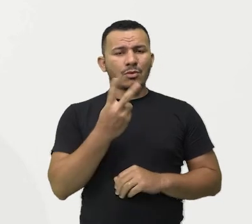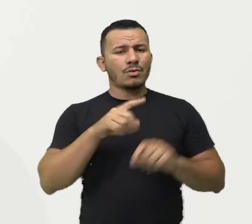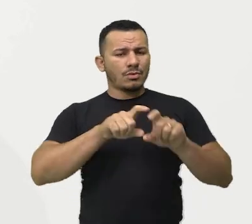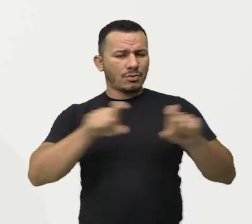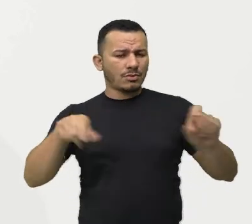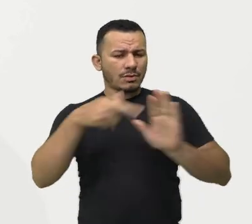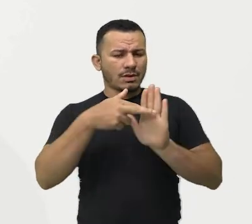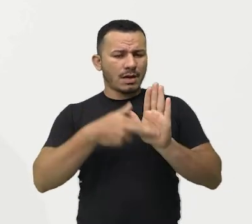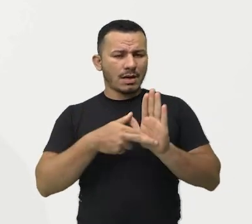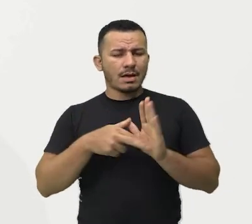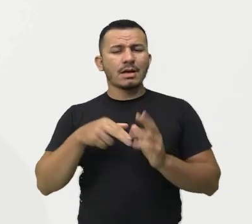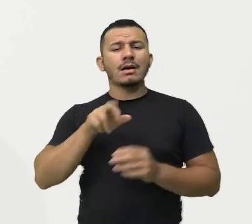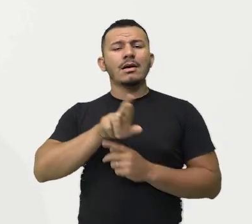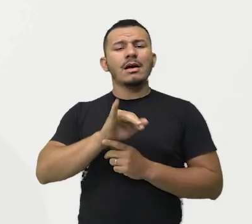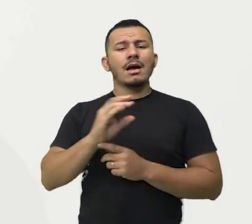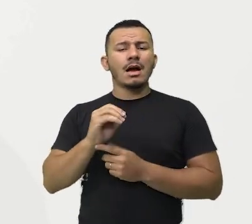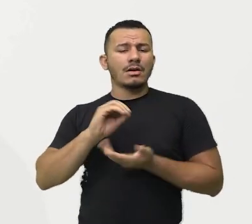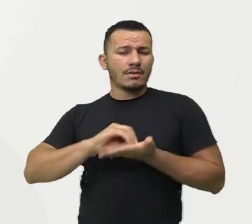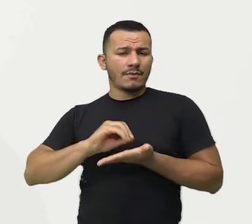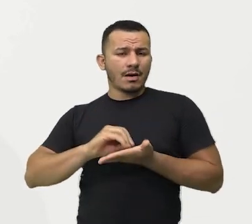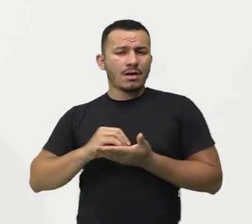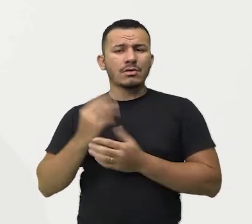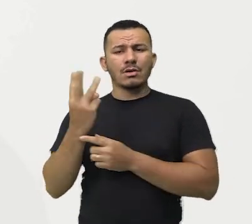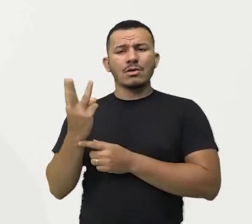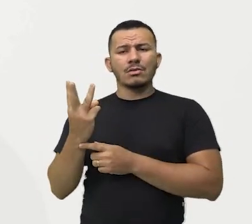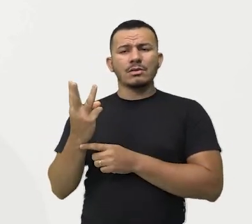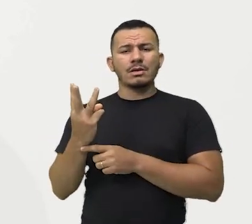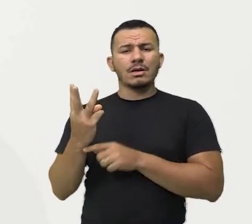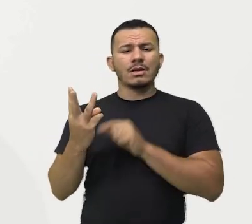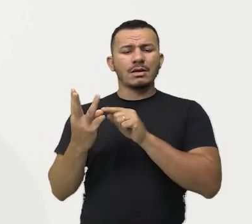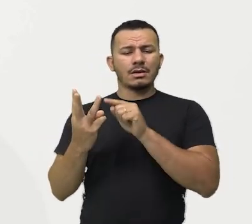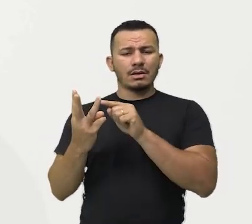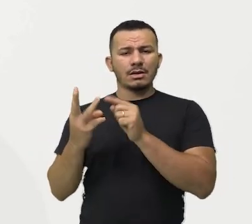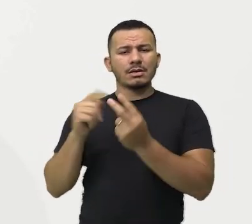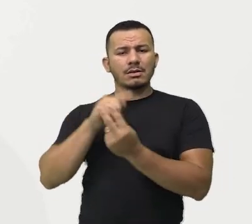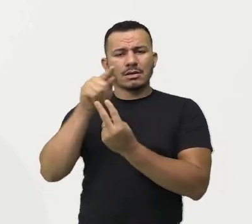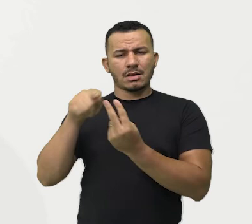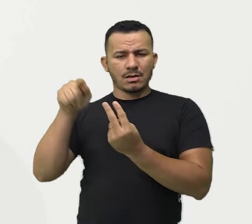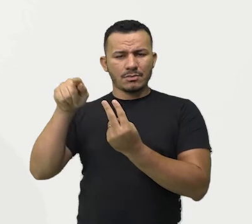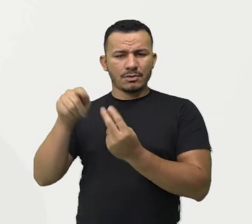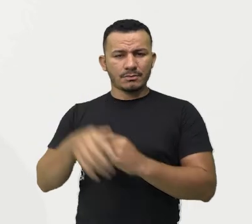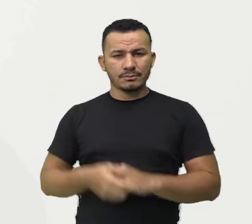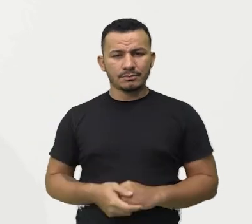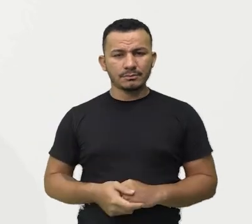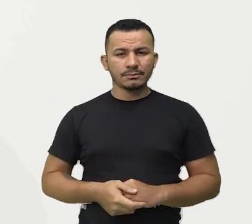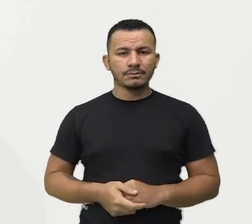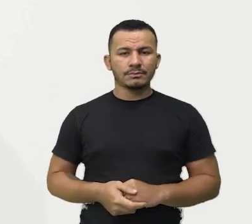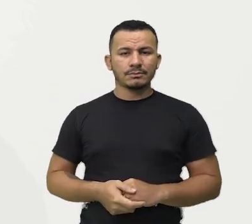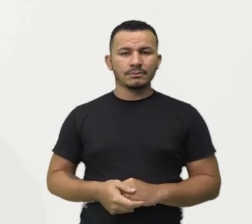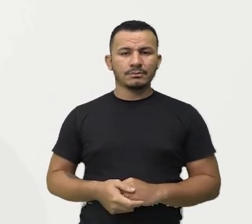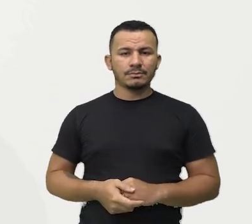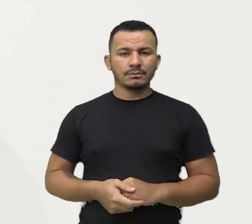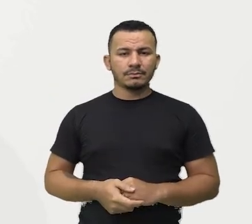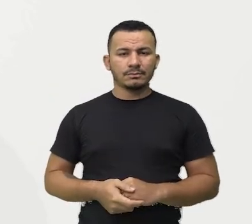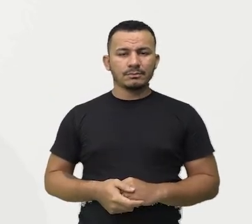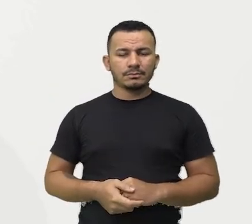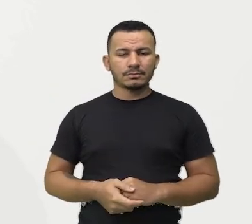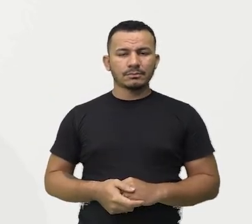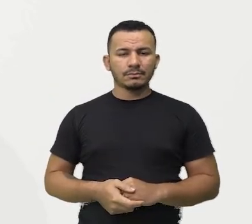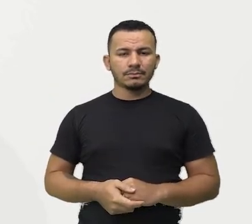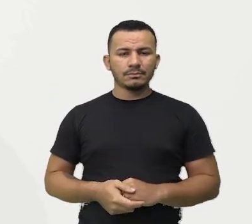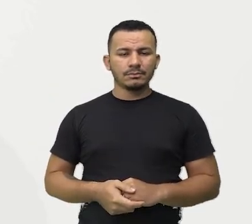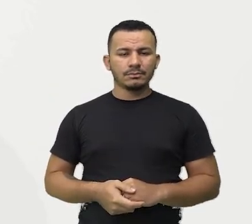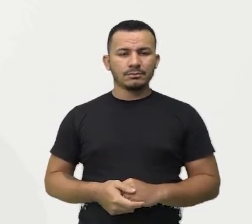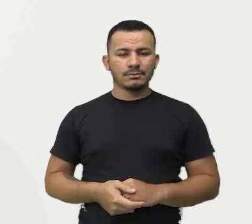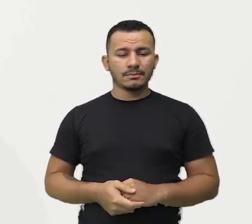nos dado. O 2 que é da fórmula, o raio que a gente não sabe, mais o π que vale